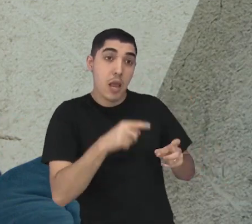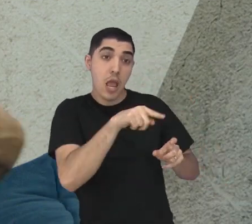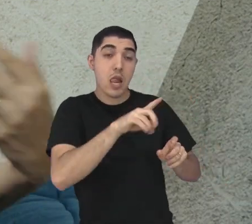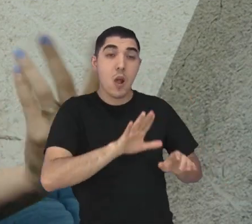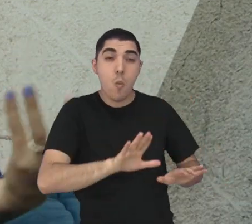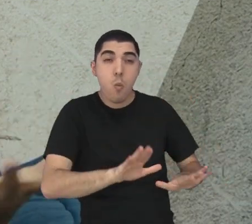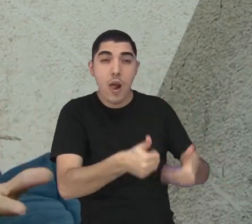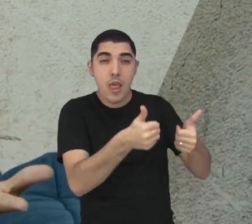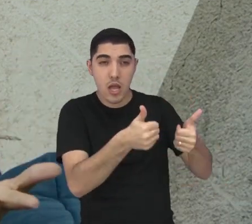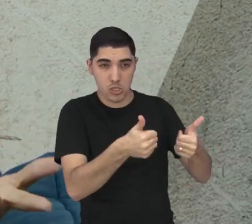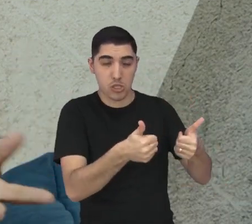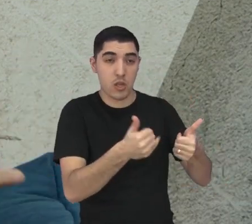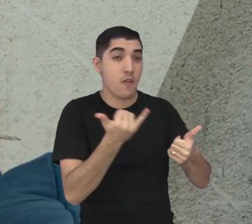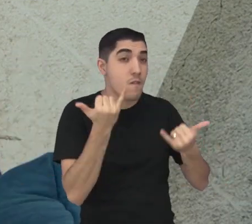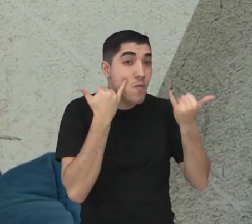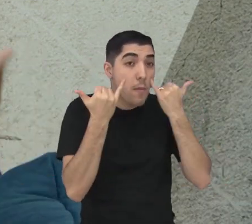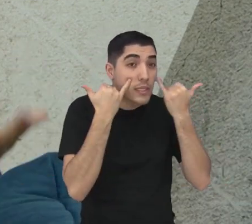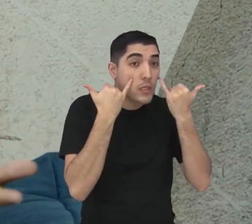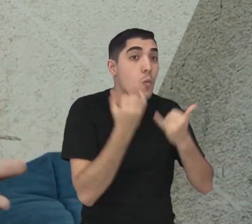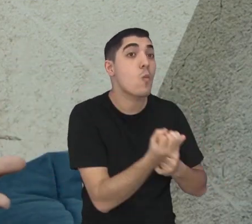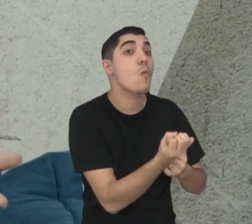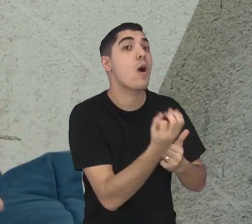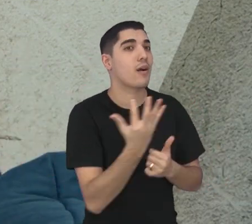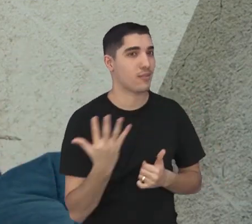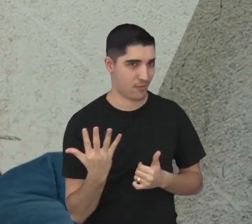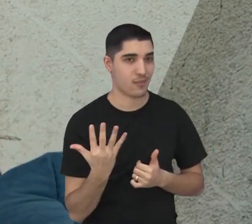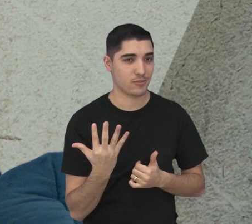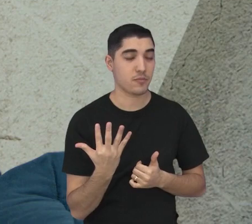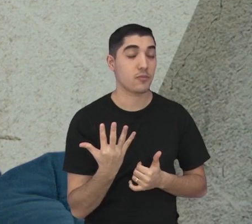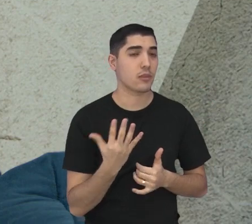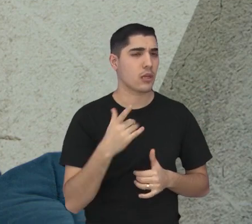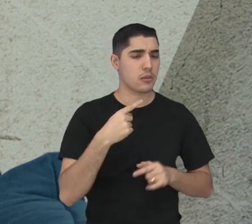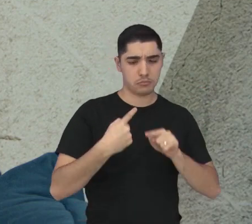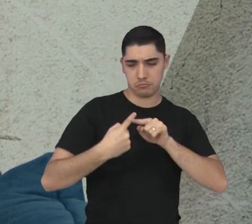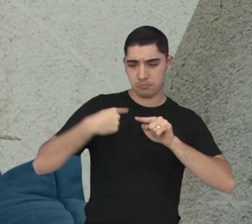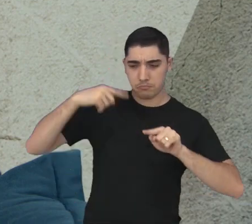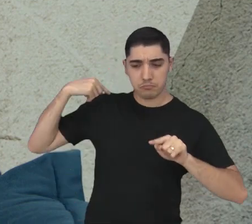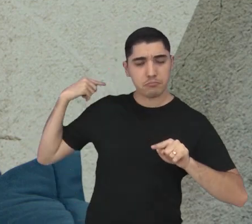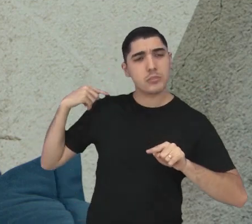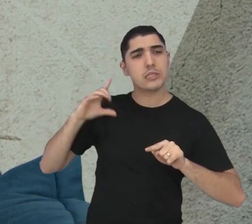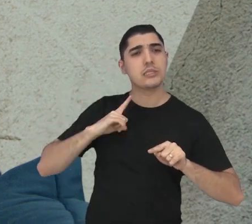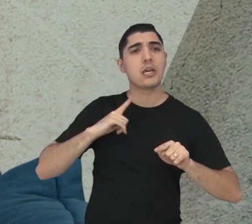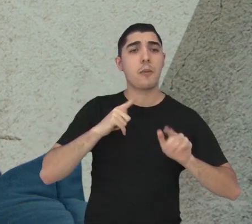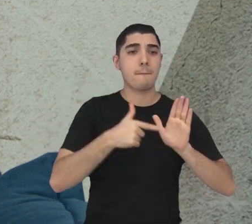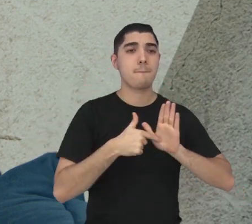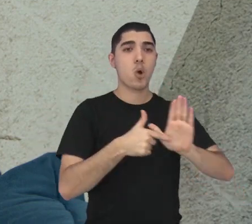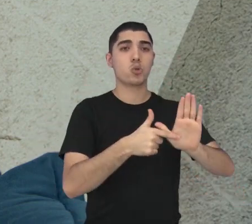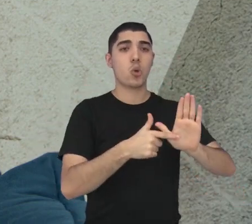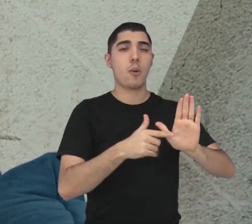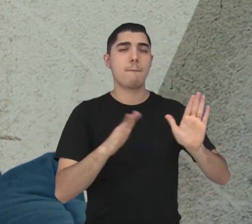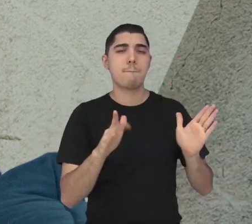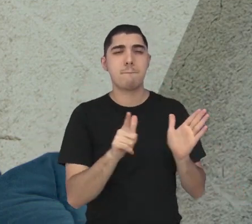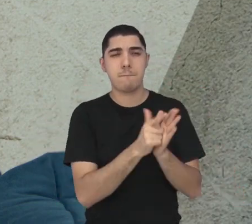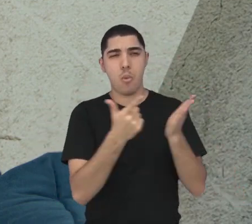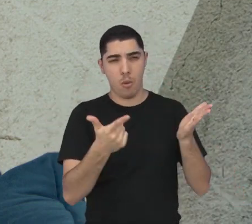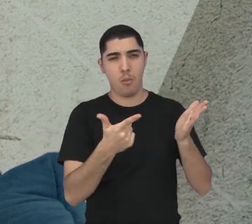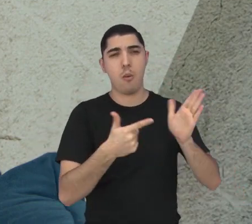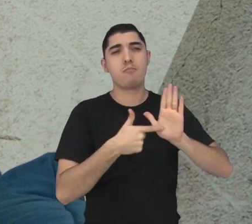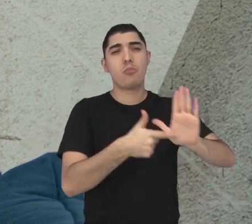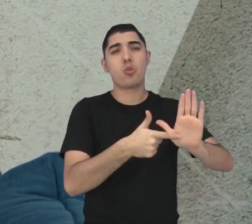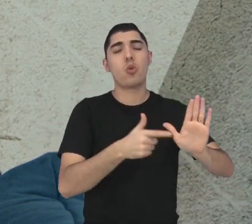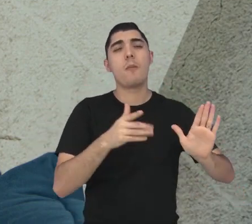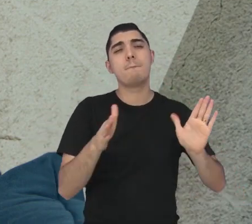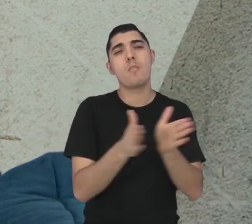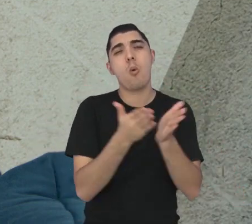leitura qualitativa de dados quantitativos. Então, por exemplo, saiu recentemente o mapa da pobreza da região do